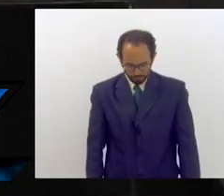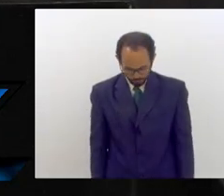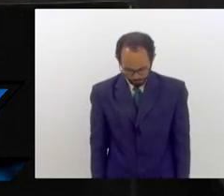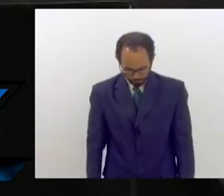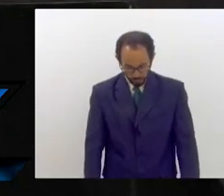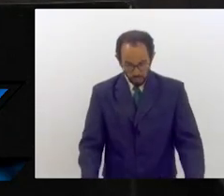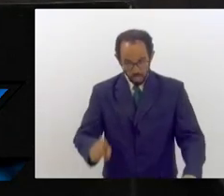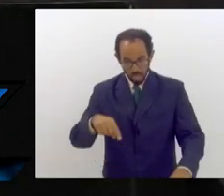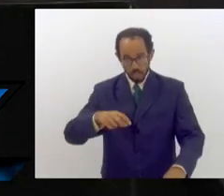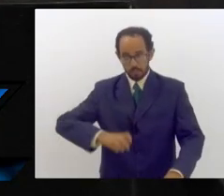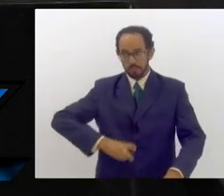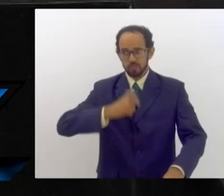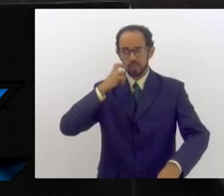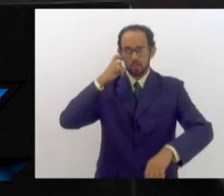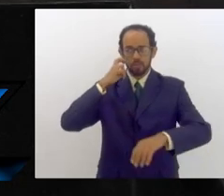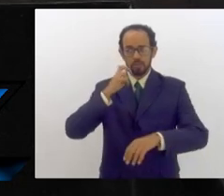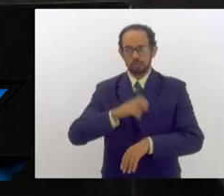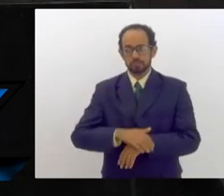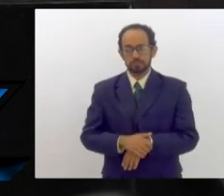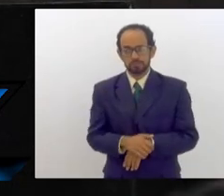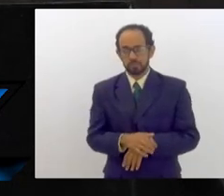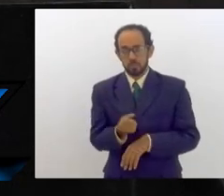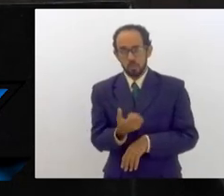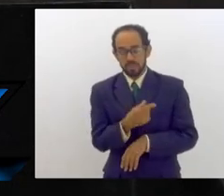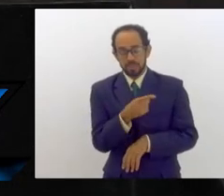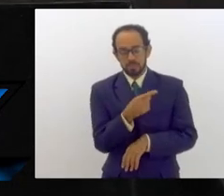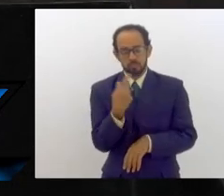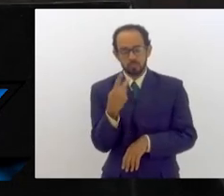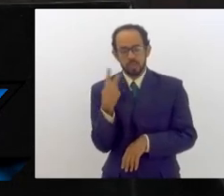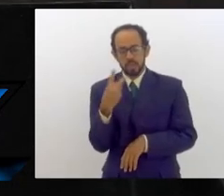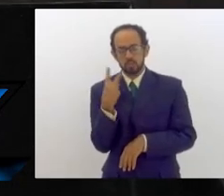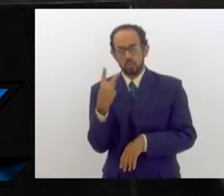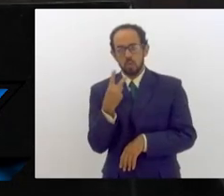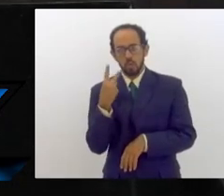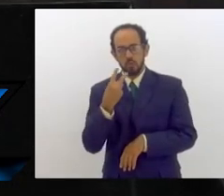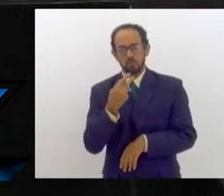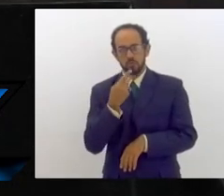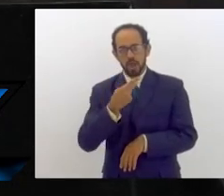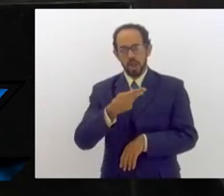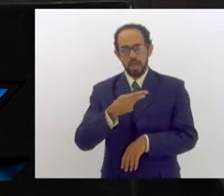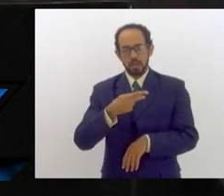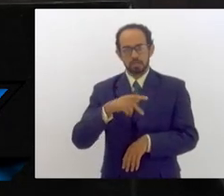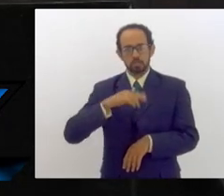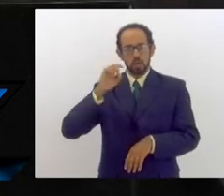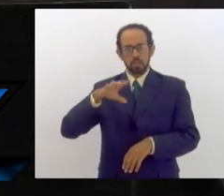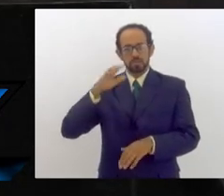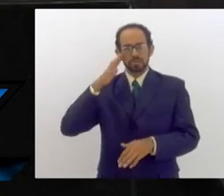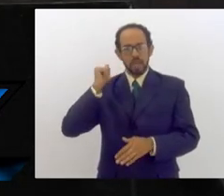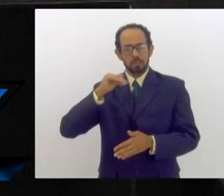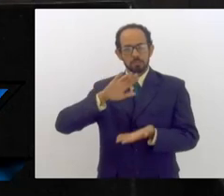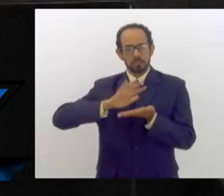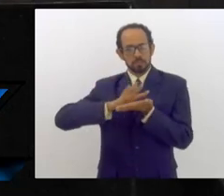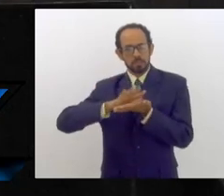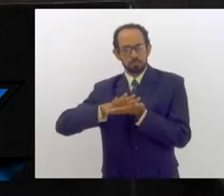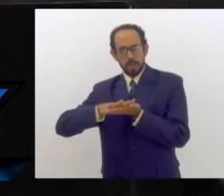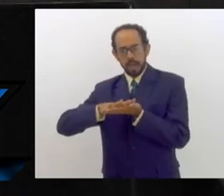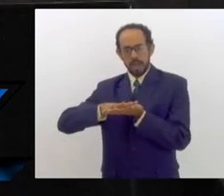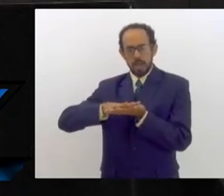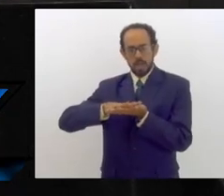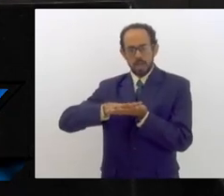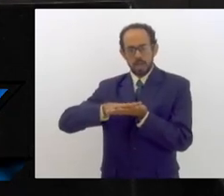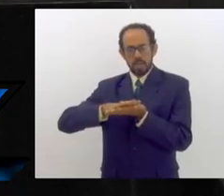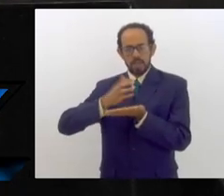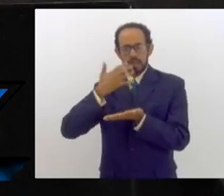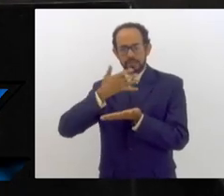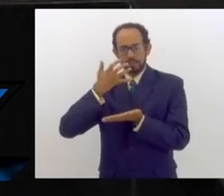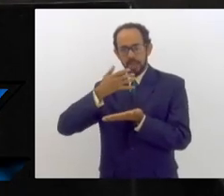É uma vergonha quando esse Vereador diz que só sabe sambar tocar e para praia então A